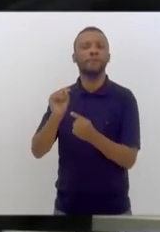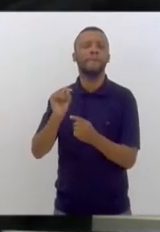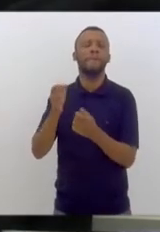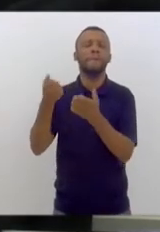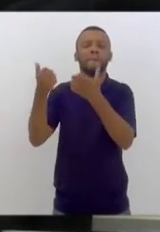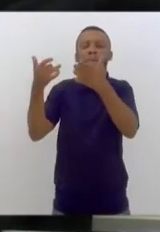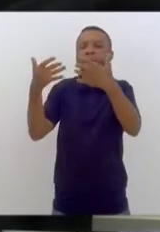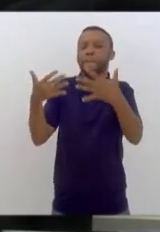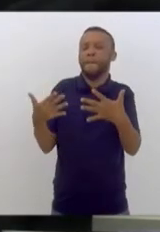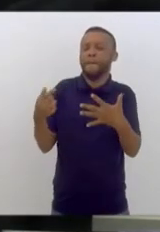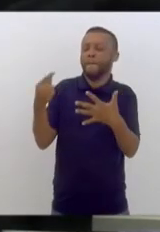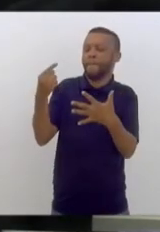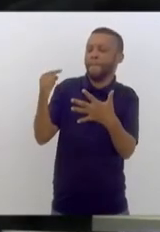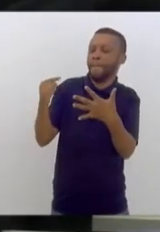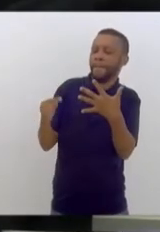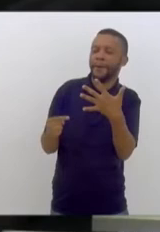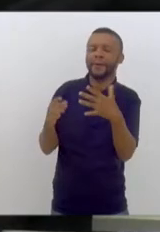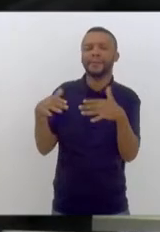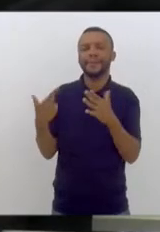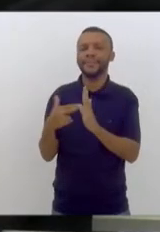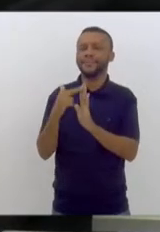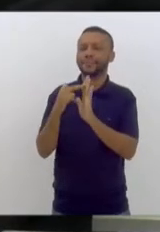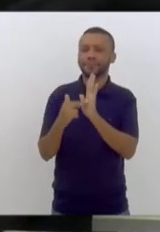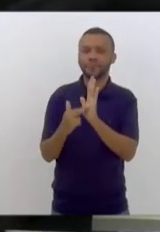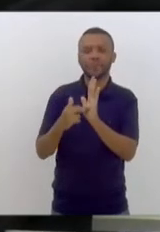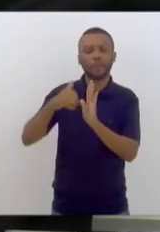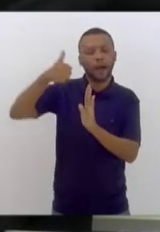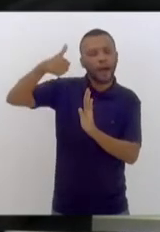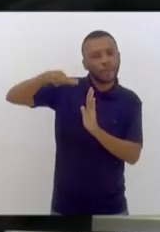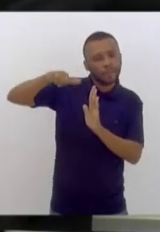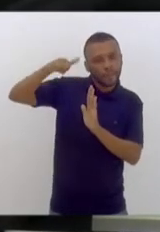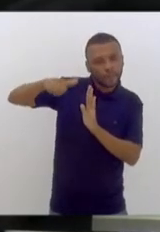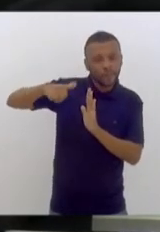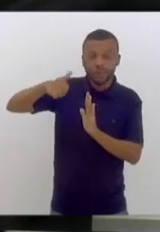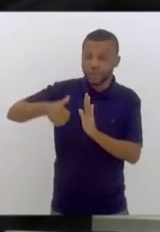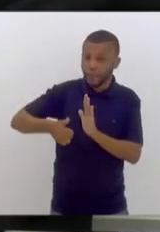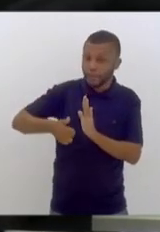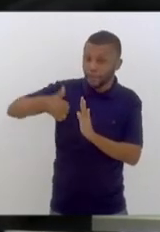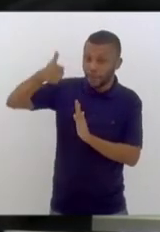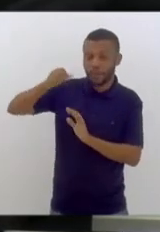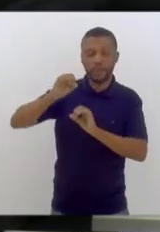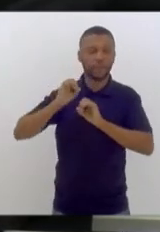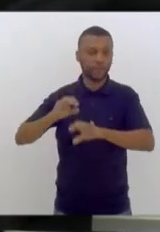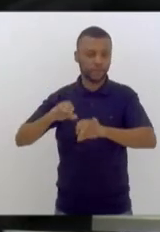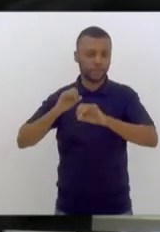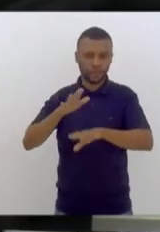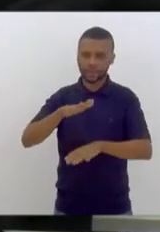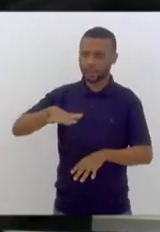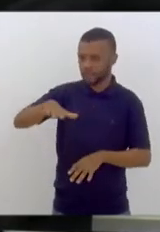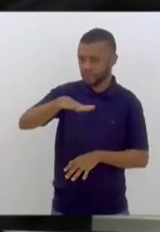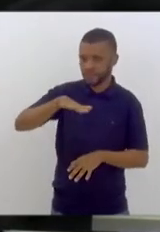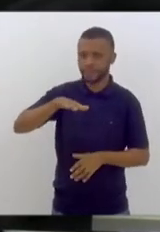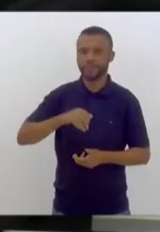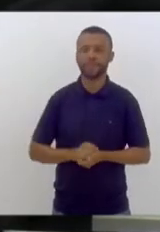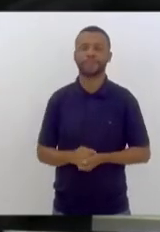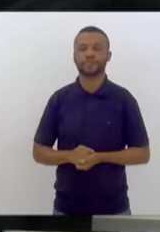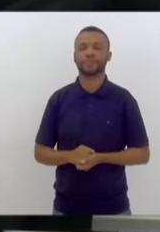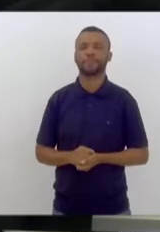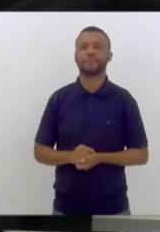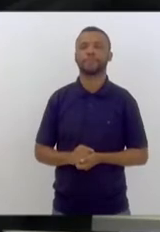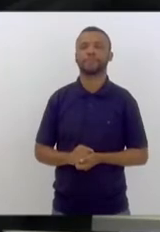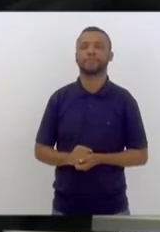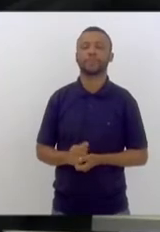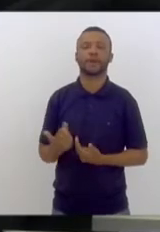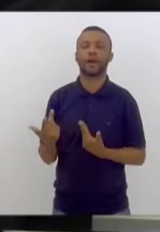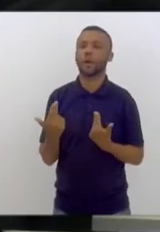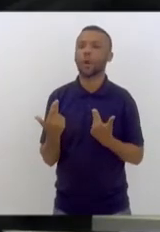estabelecer melhor quais serão os critérios para apuração do índice de melhoria de educação, né? Quanto qualquer